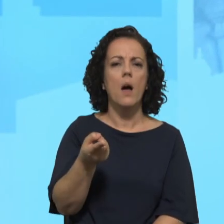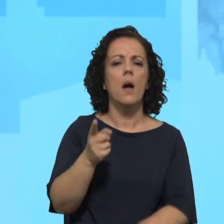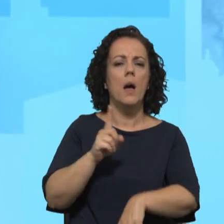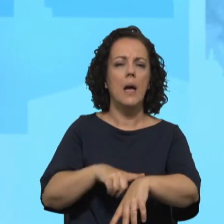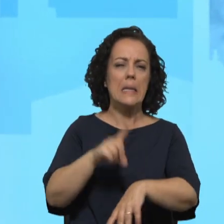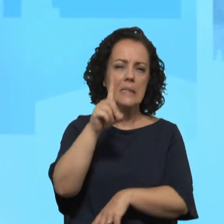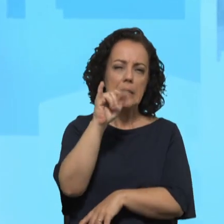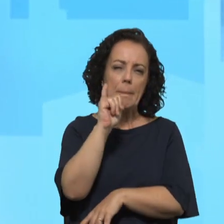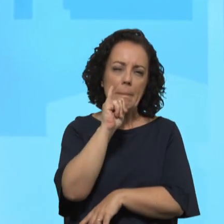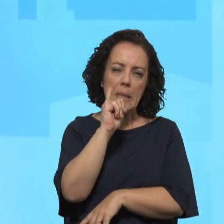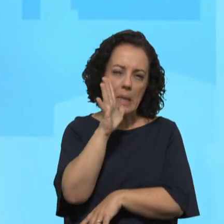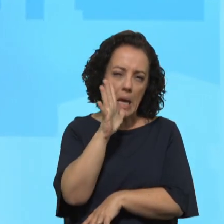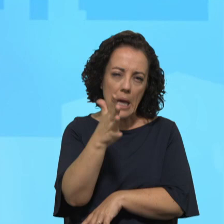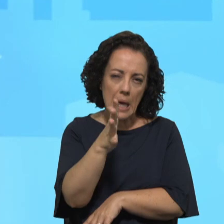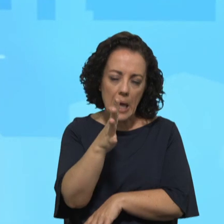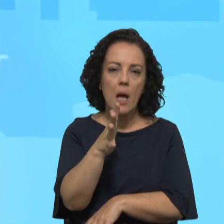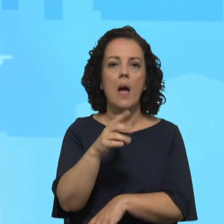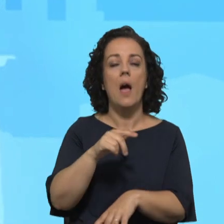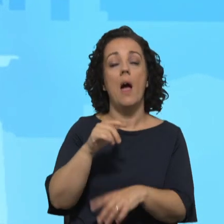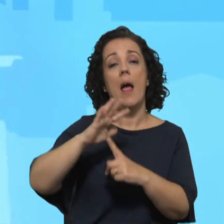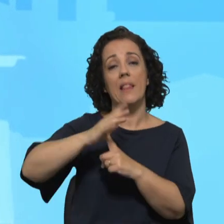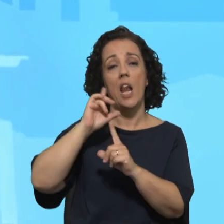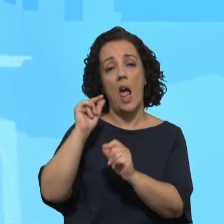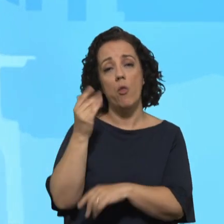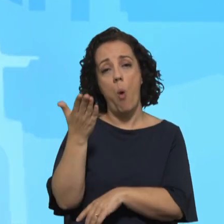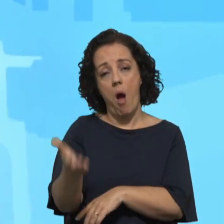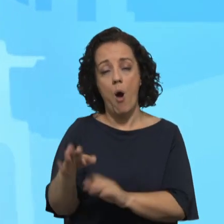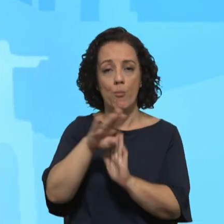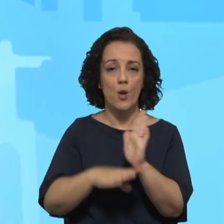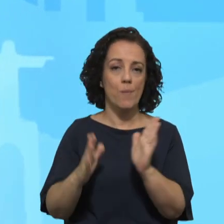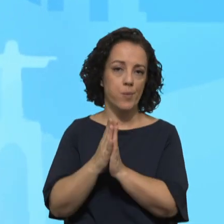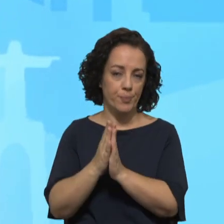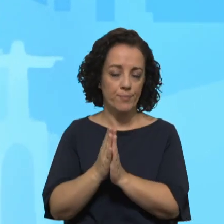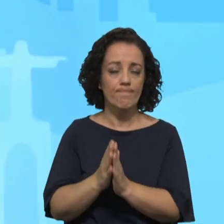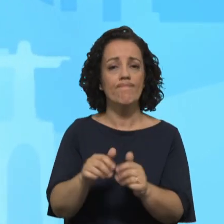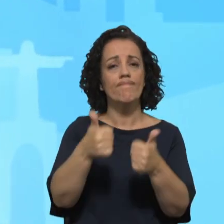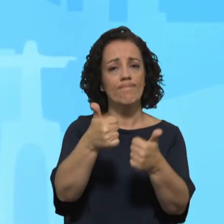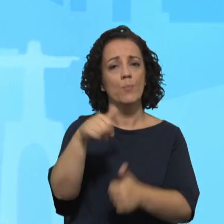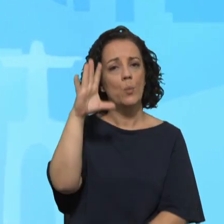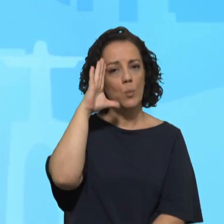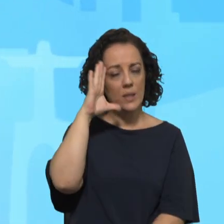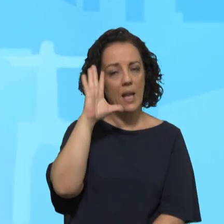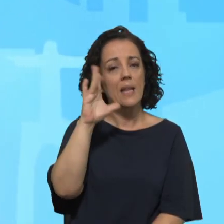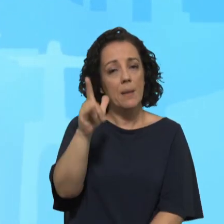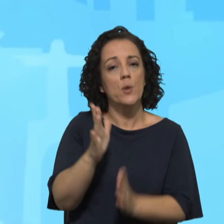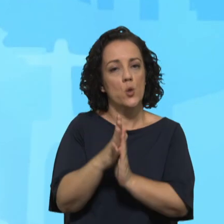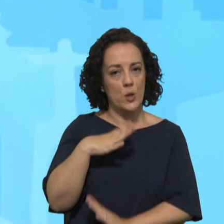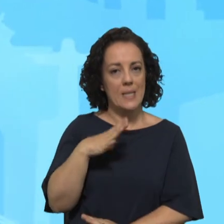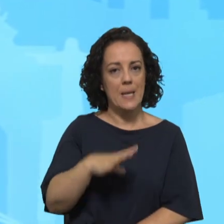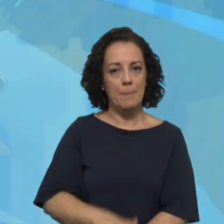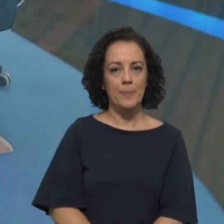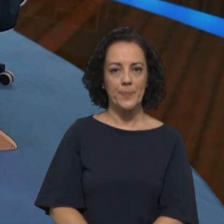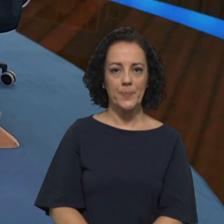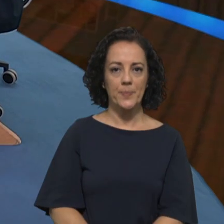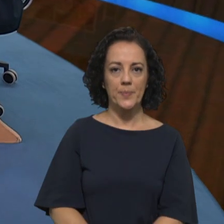6 da manhã, pode escutar na Antena 1 a edição rádio do programa Eclésia. Tenha então uma muito boa tarde. Até amanhã, se Deus quiser.